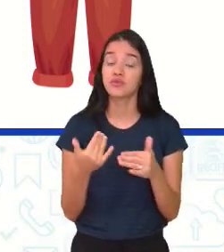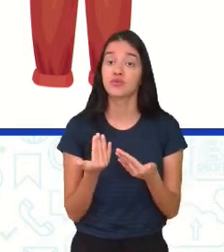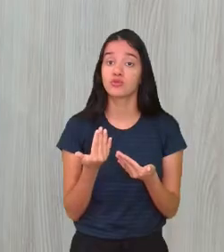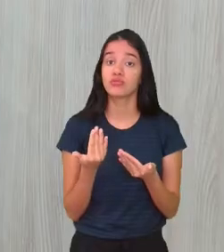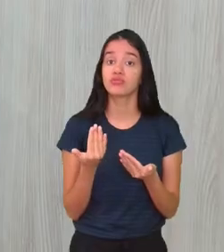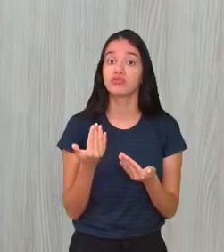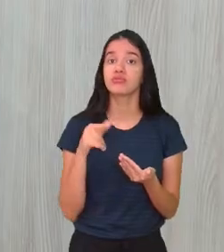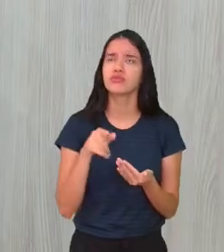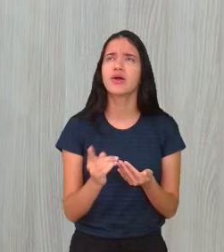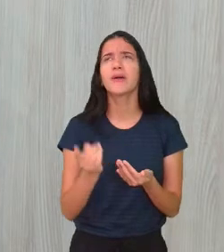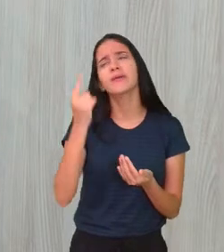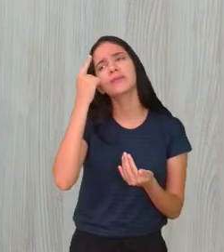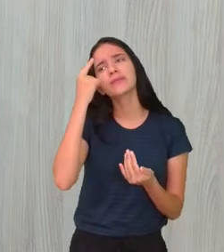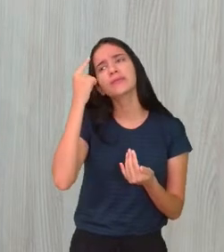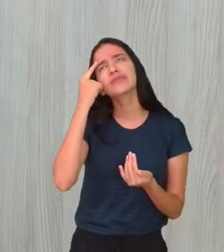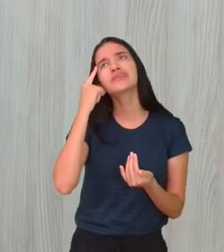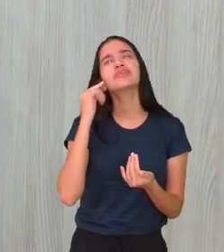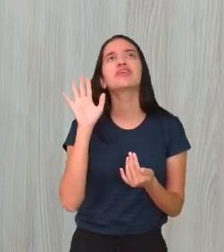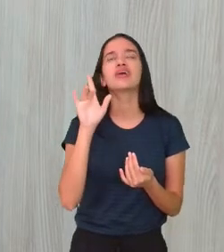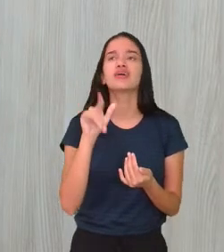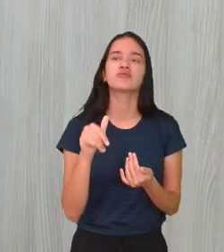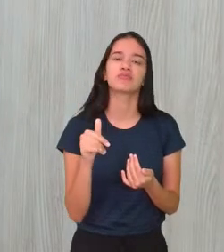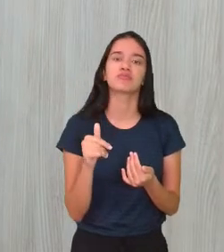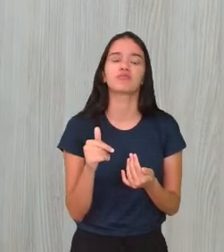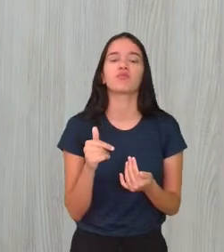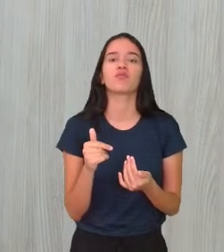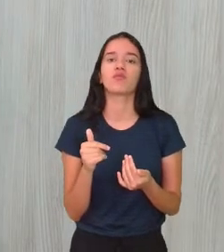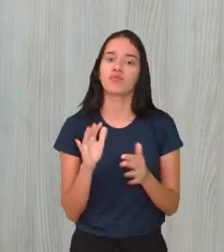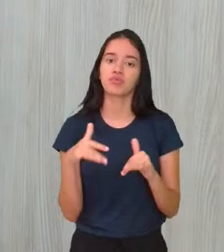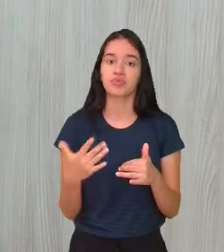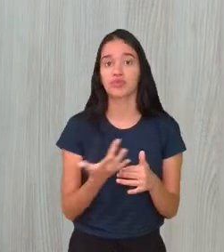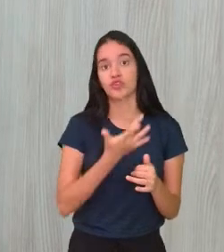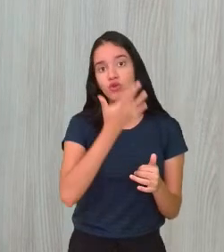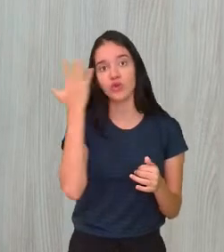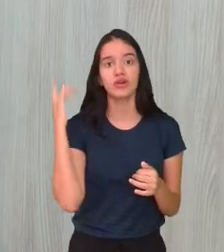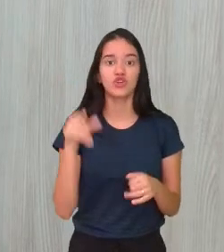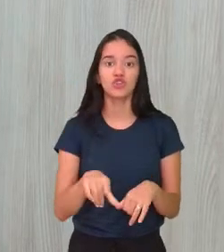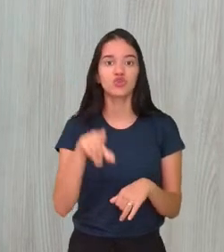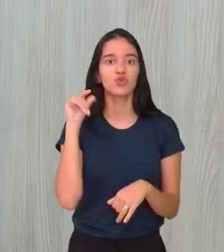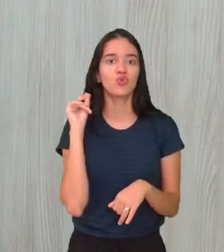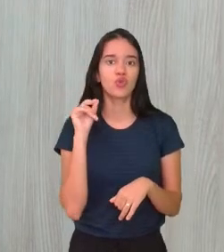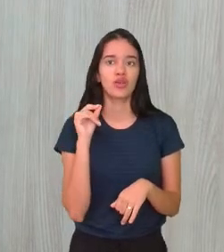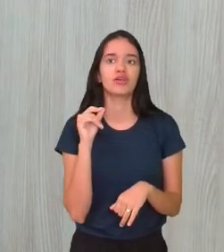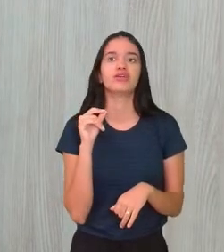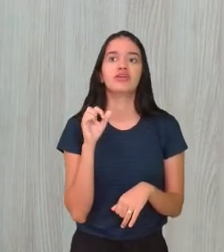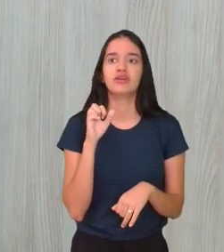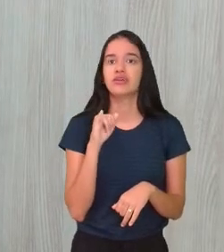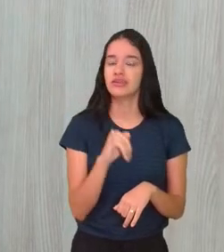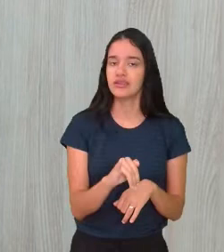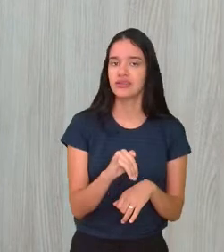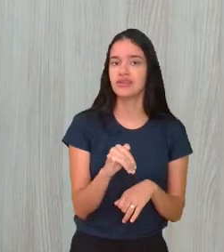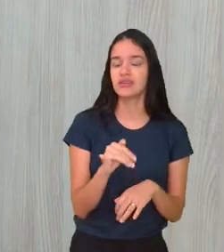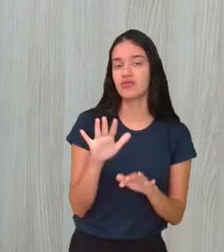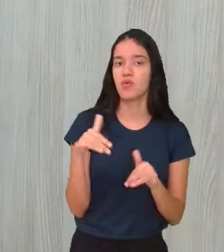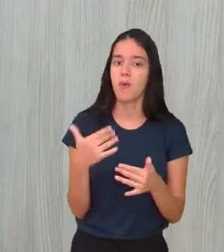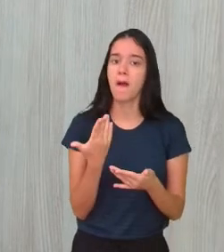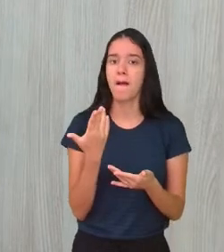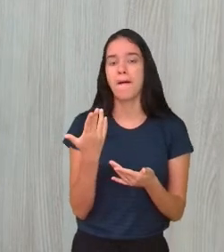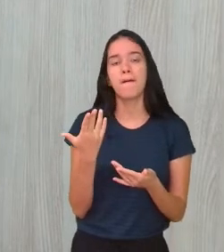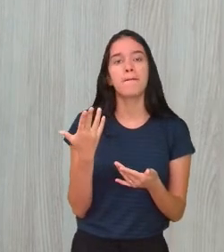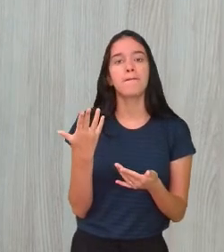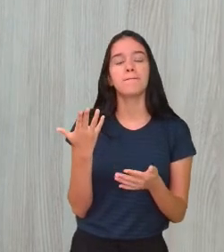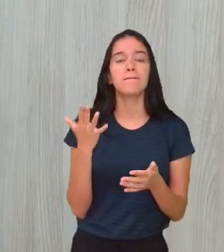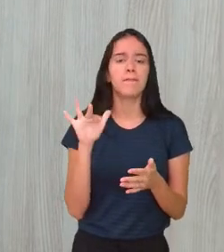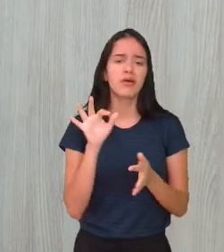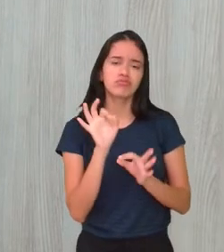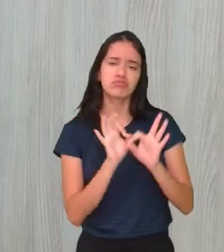você pensa em alguém escolhendo a roupa de vestir, se for vaidoso, vai ter uma série